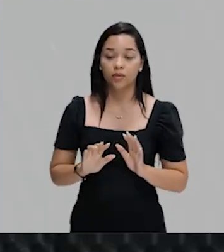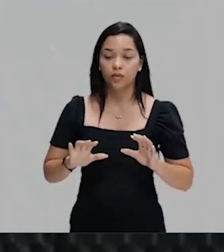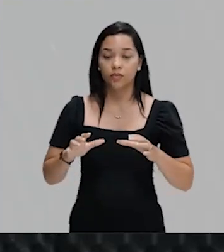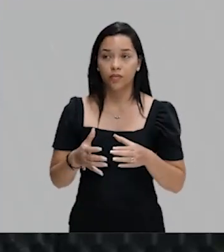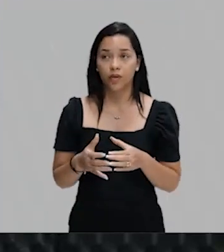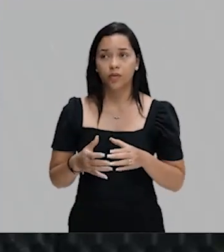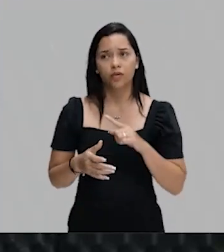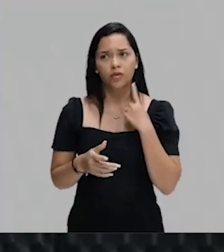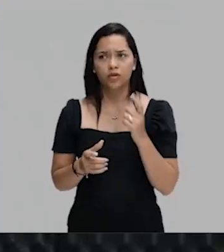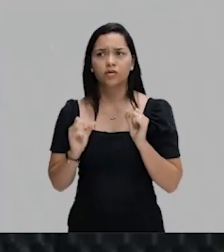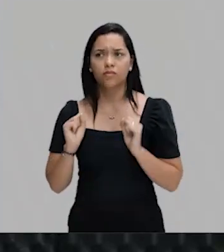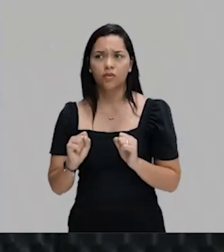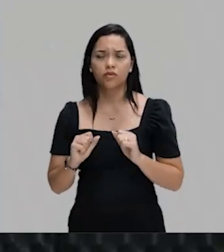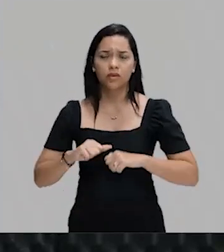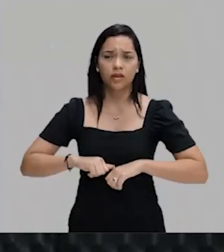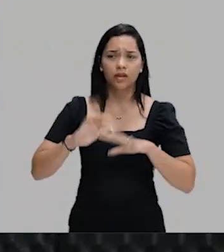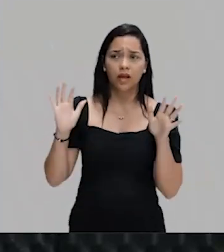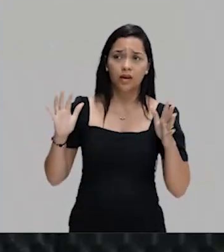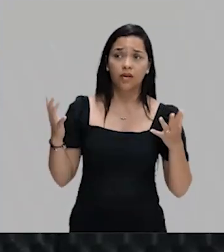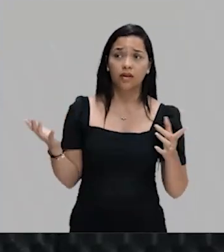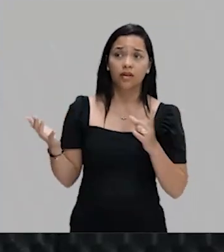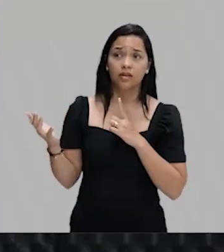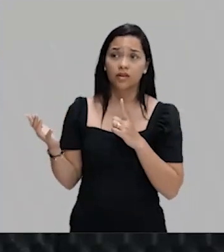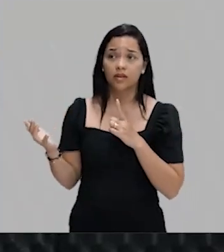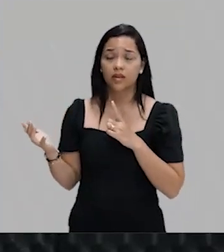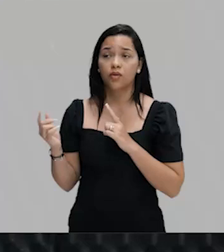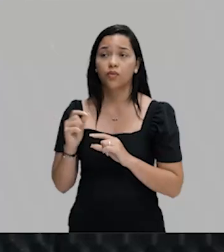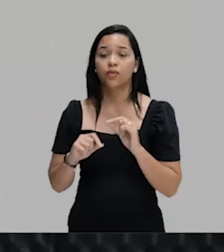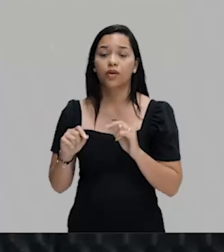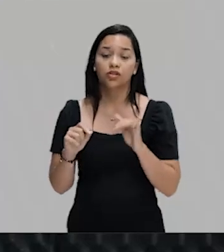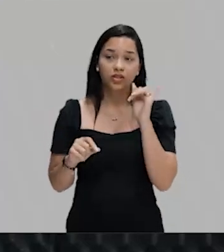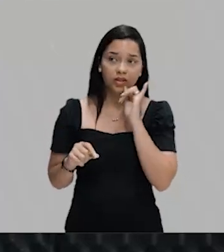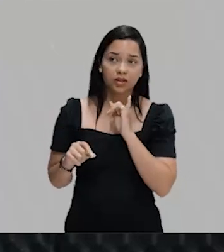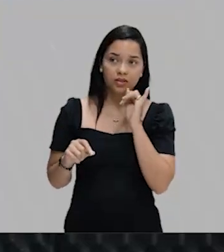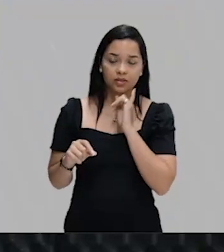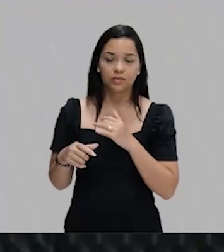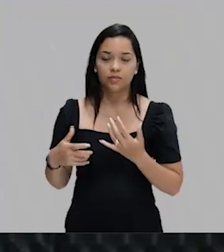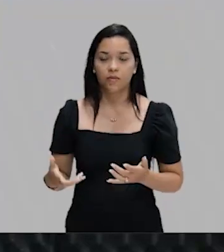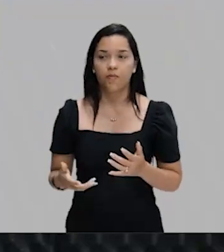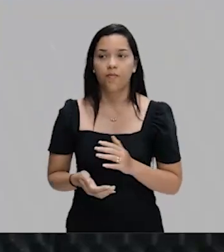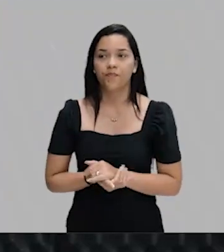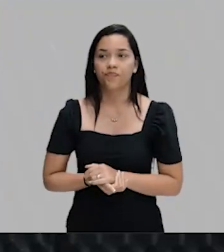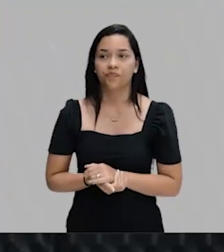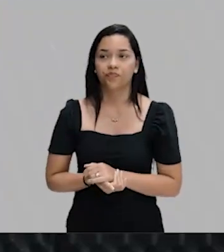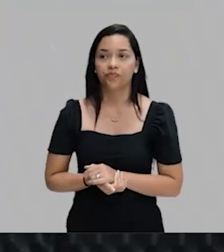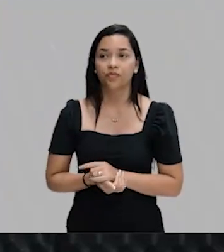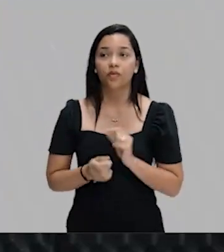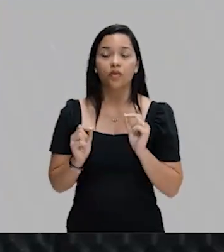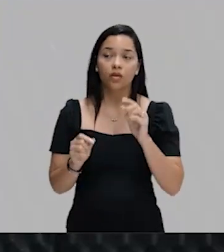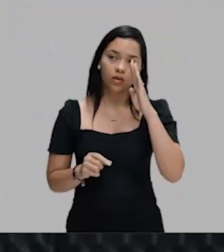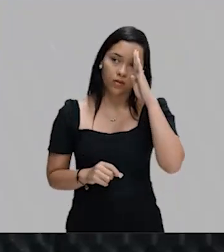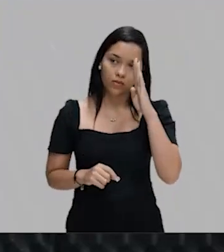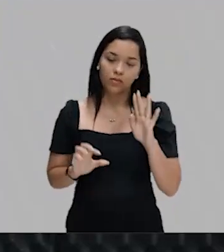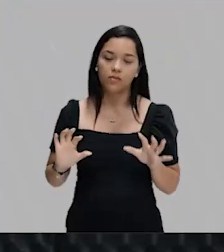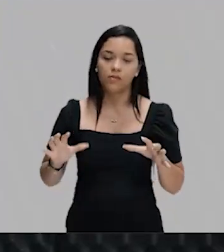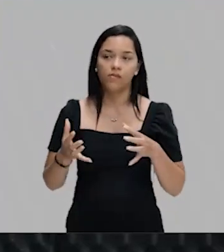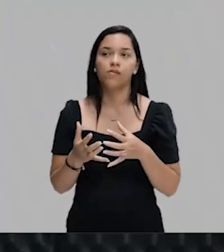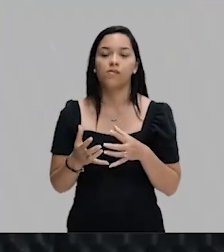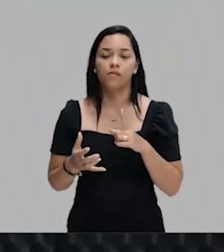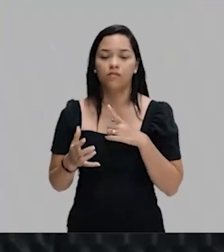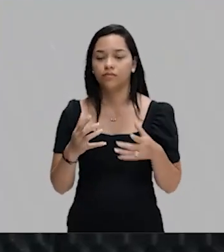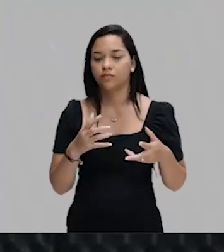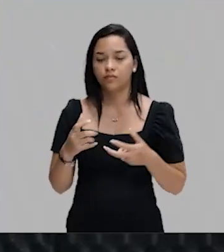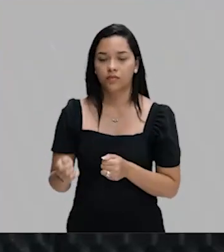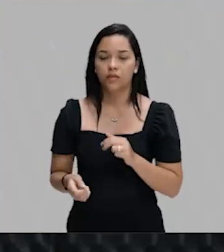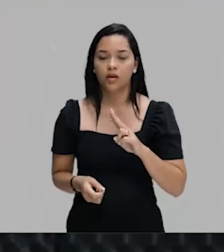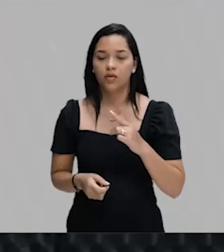que podemos dizer claramente que é o bloco que serviu de exemplo, né? Que é considerado o principal bloco econômico do